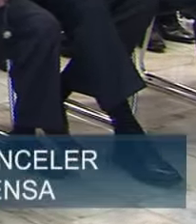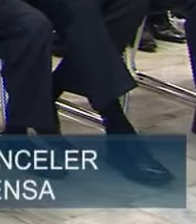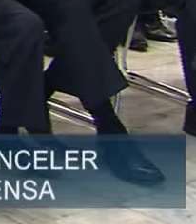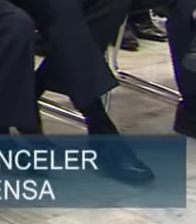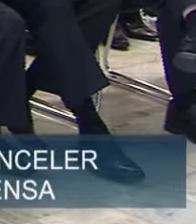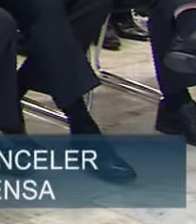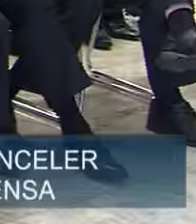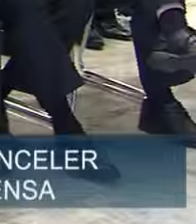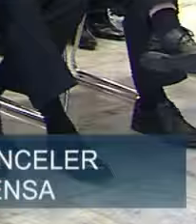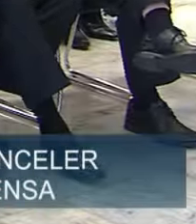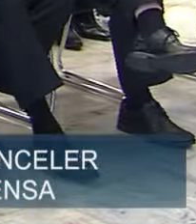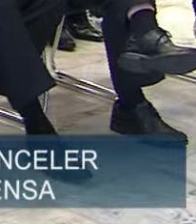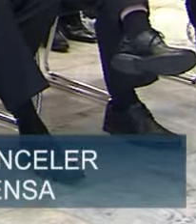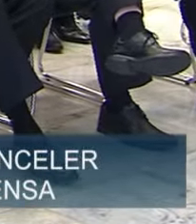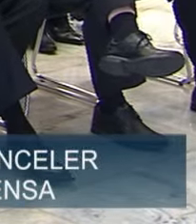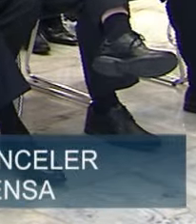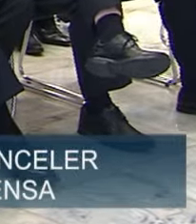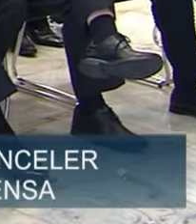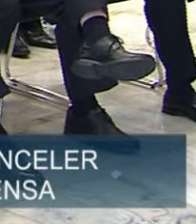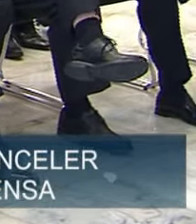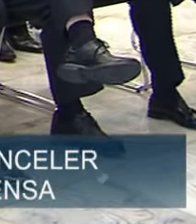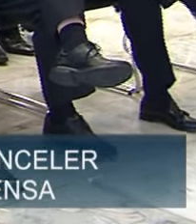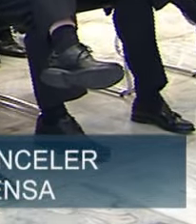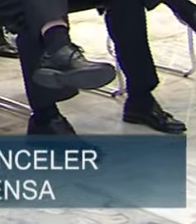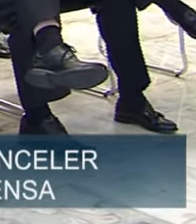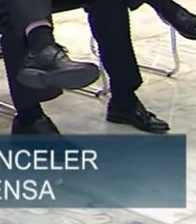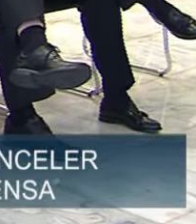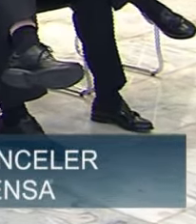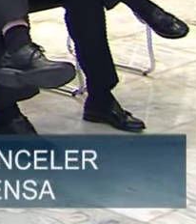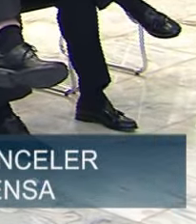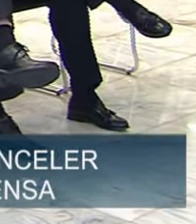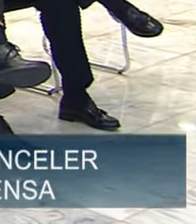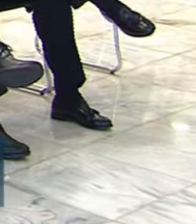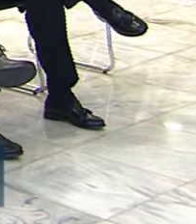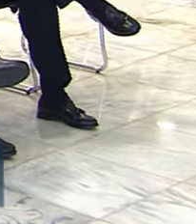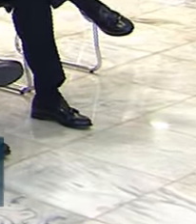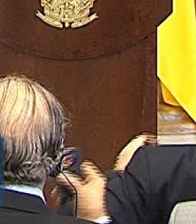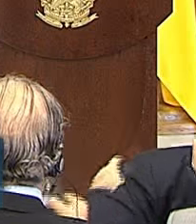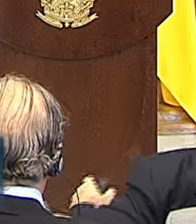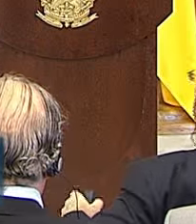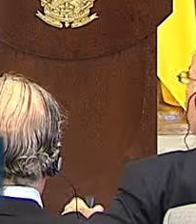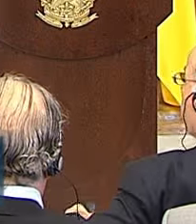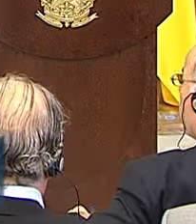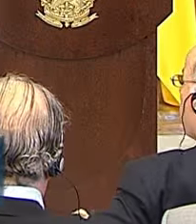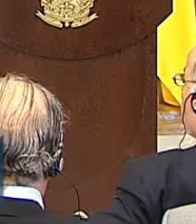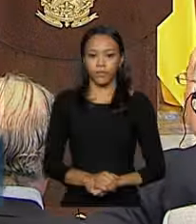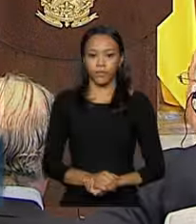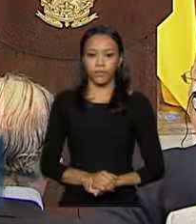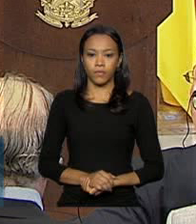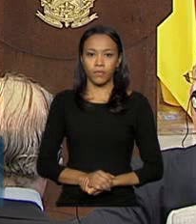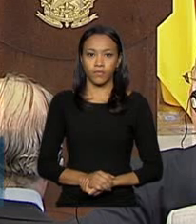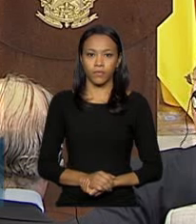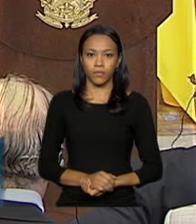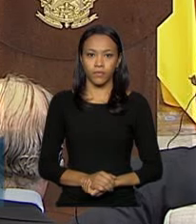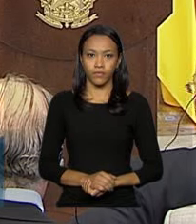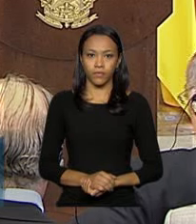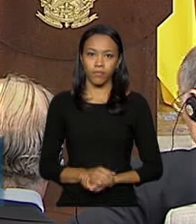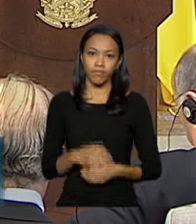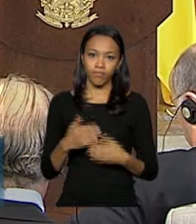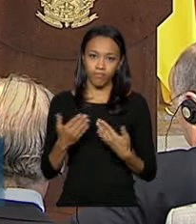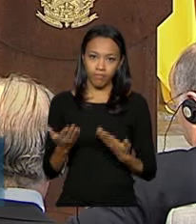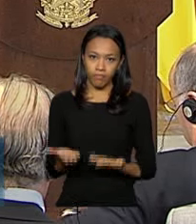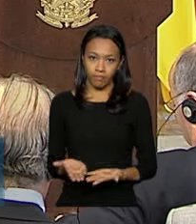Com a palavra, a chanceler da República Federal da Alemanha, Angela Merkel. Sehr geehrte Frau